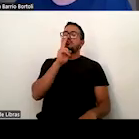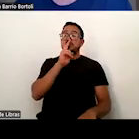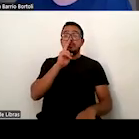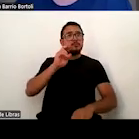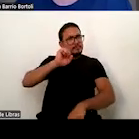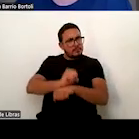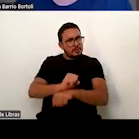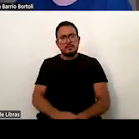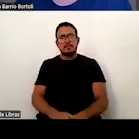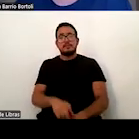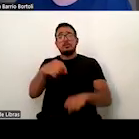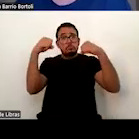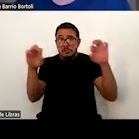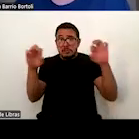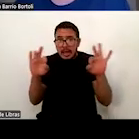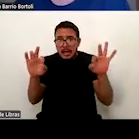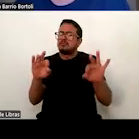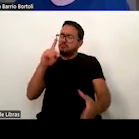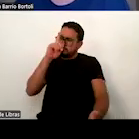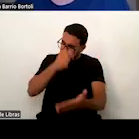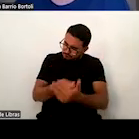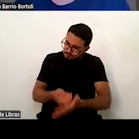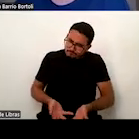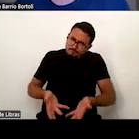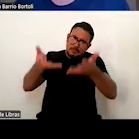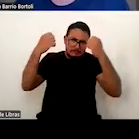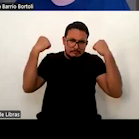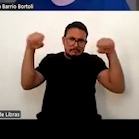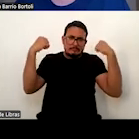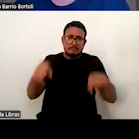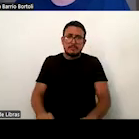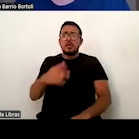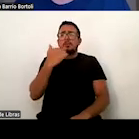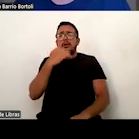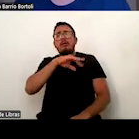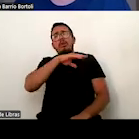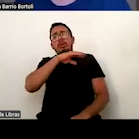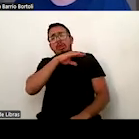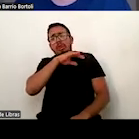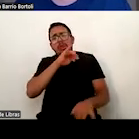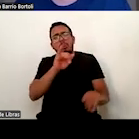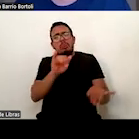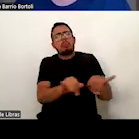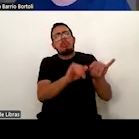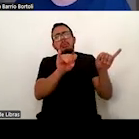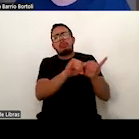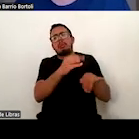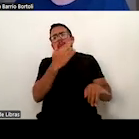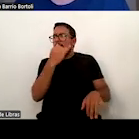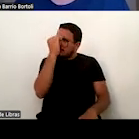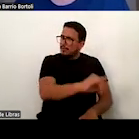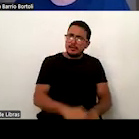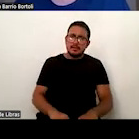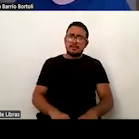comidas ultraprocessadas, tentar melhorar a alimentação para uma alimentação mais saudável. Se tem o hábito de beber muita bebida